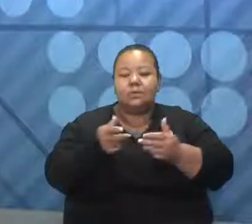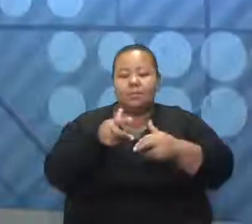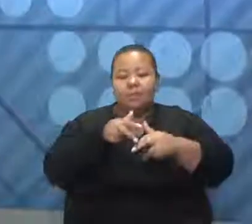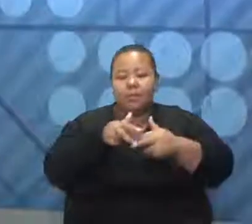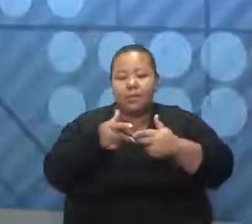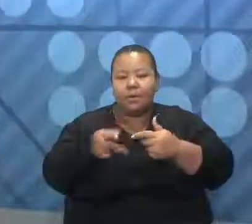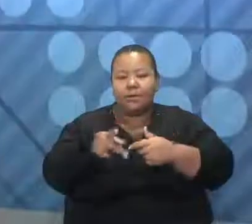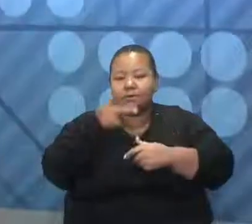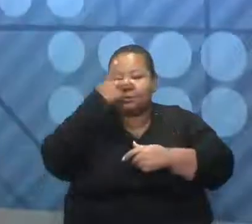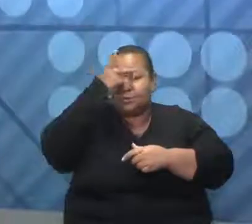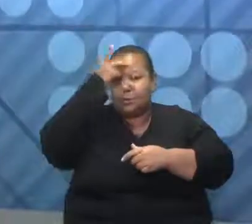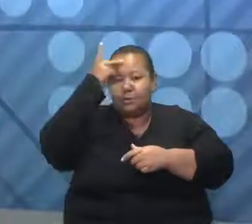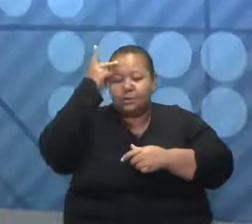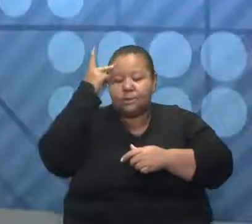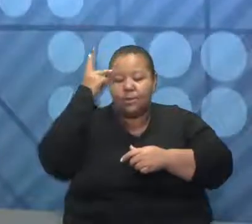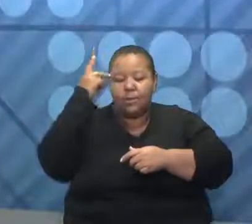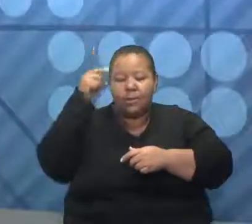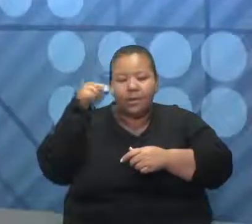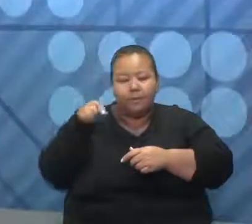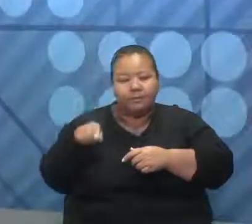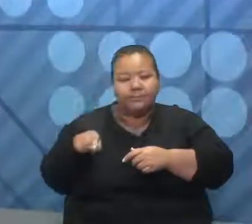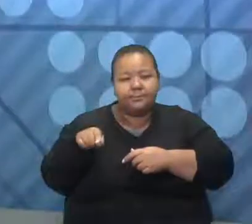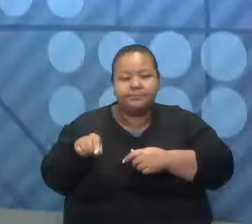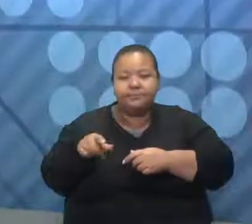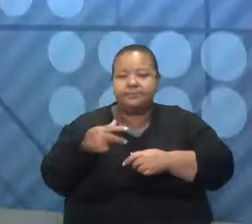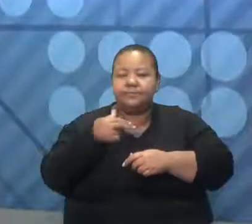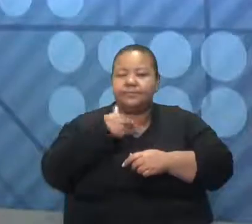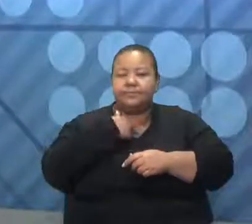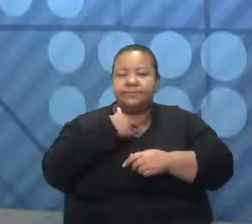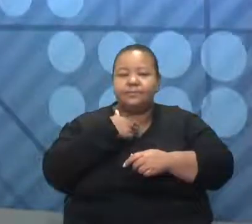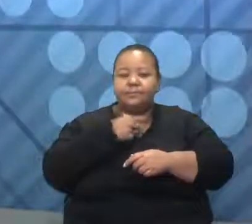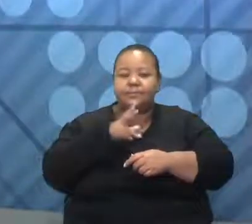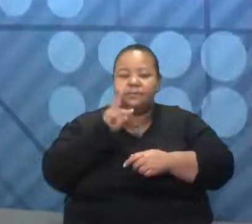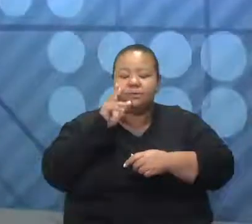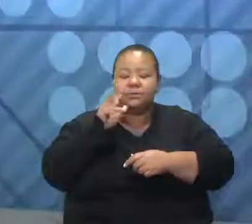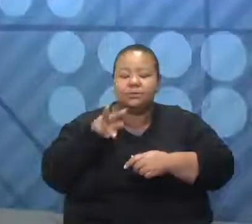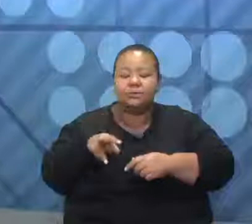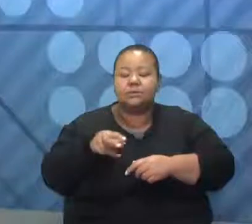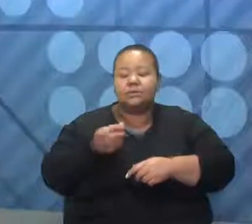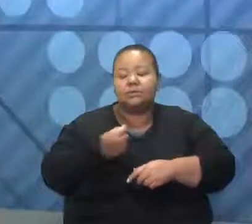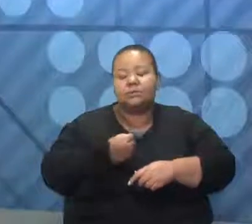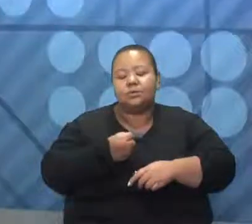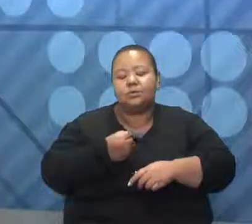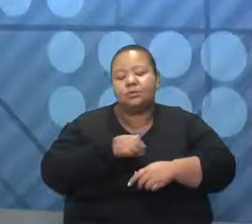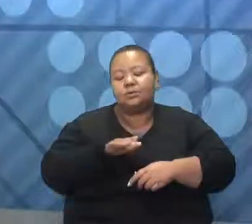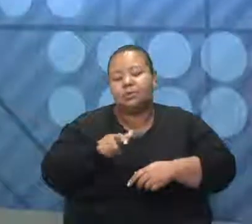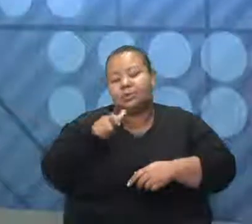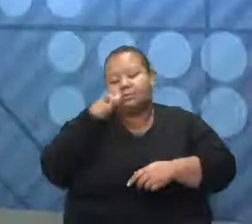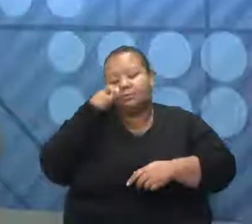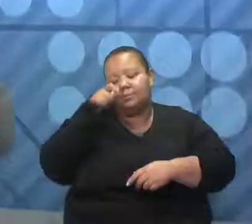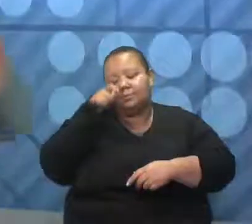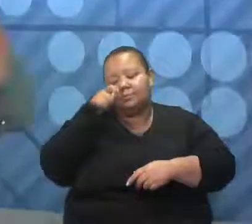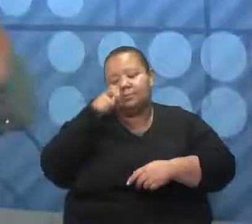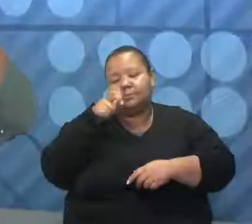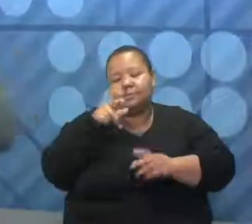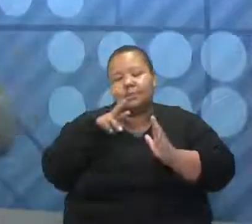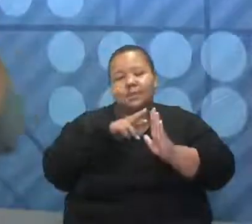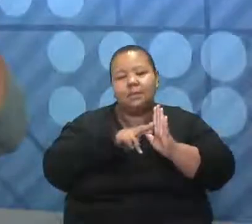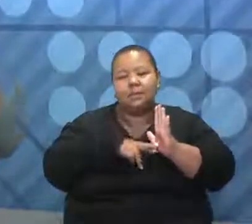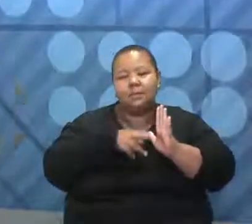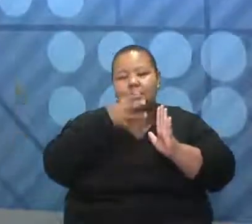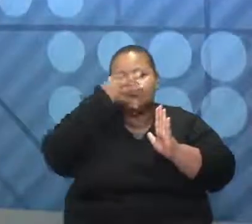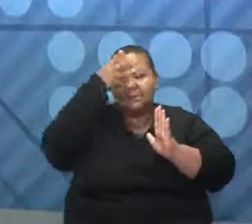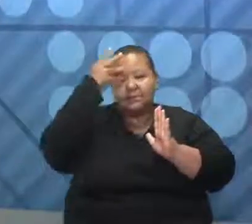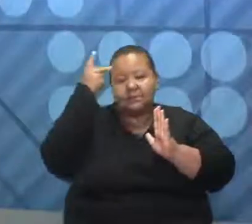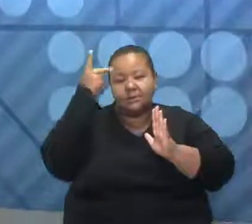tem uma pessoa ali atrás. Eu não posso simplesmente olhar aquele número, olhar aquele relatório sem esquecer que é uma